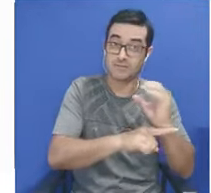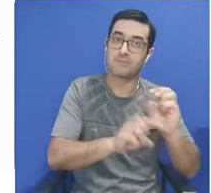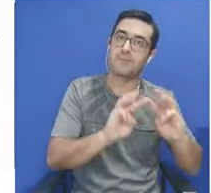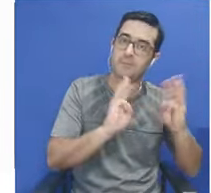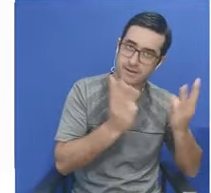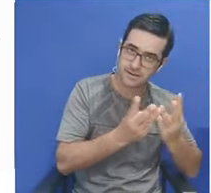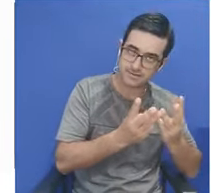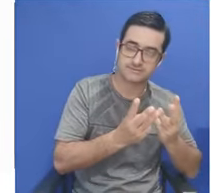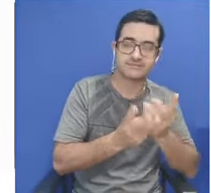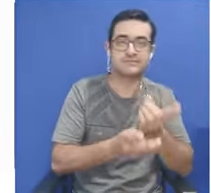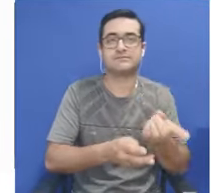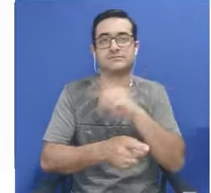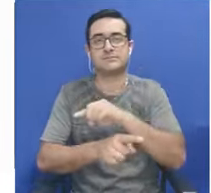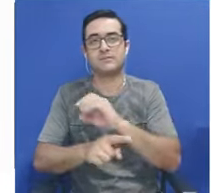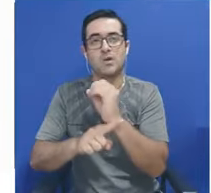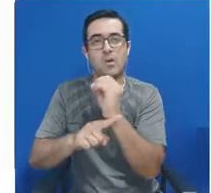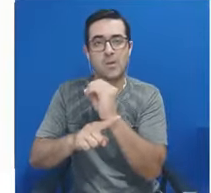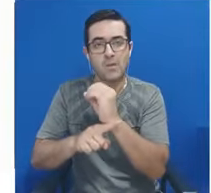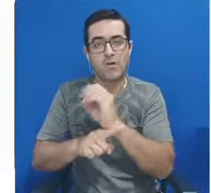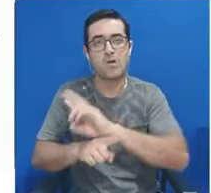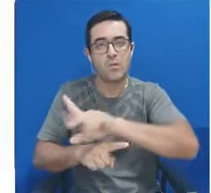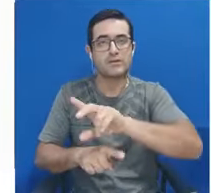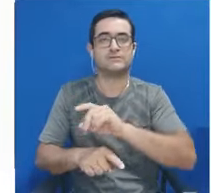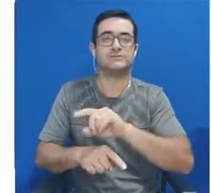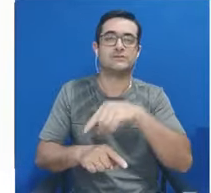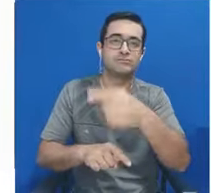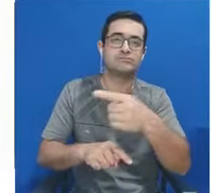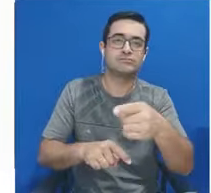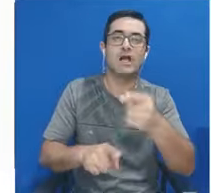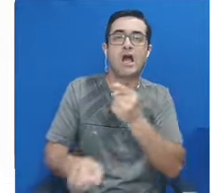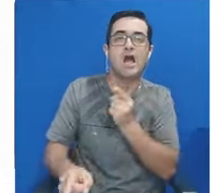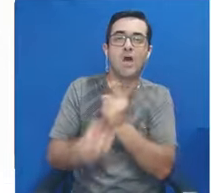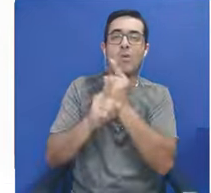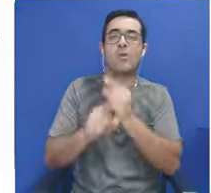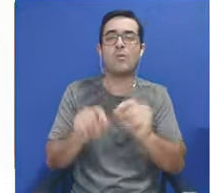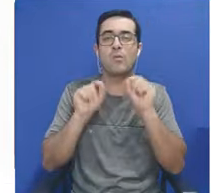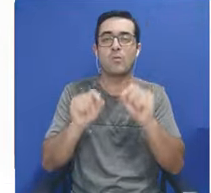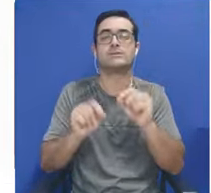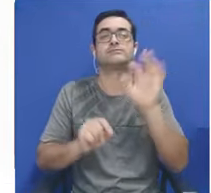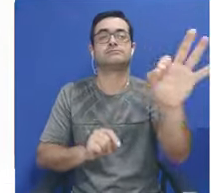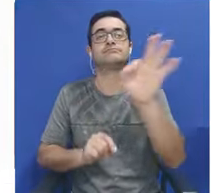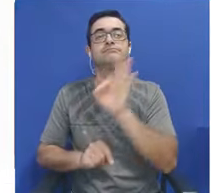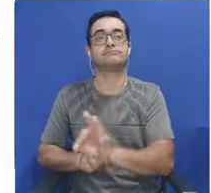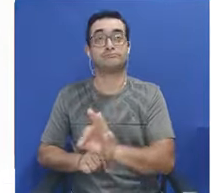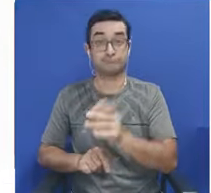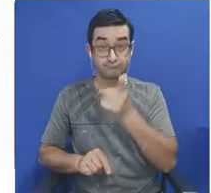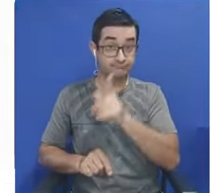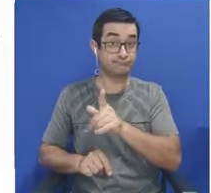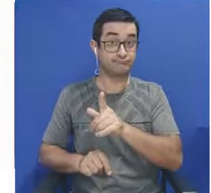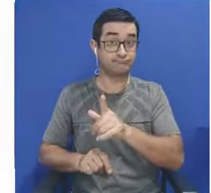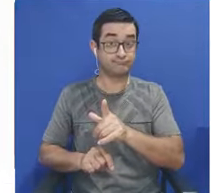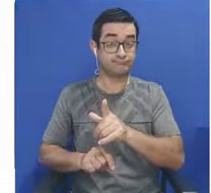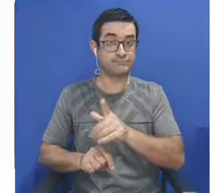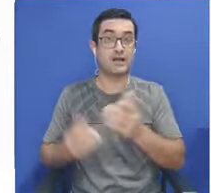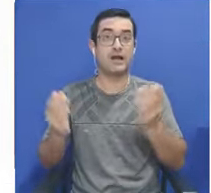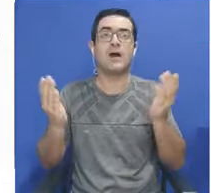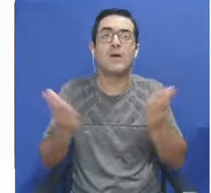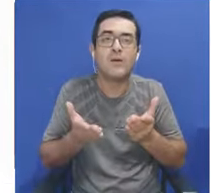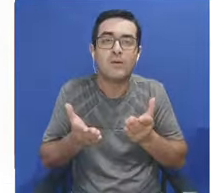chego na porcentagem em massa. Agora, a partir dessa porcentagem, eu tenho como chegar na minha